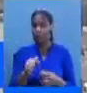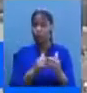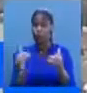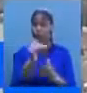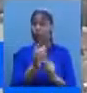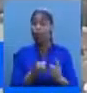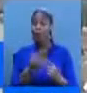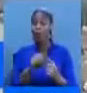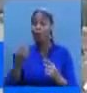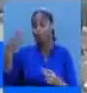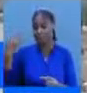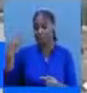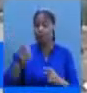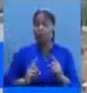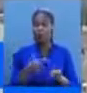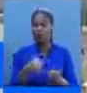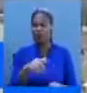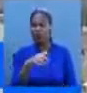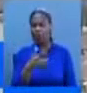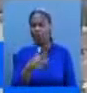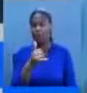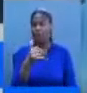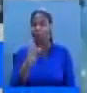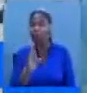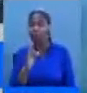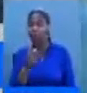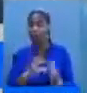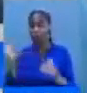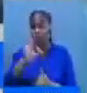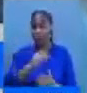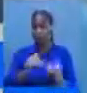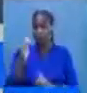é superior ao de o ano passado em cerca de 24%.